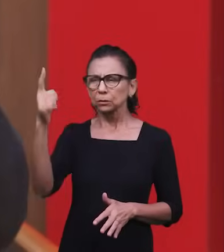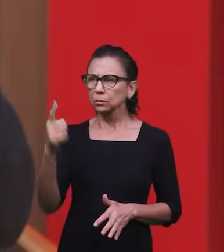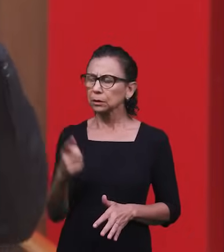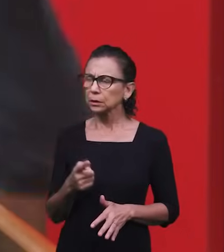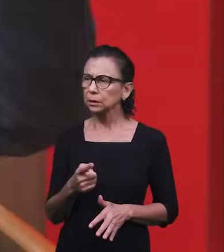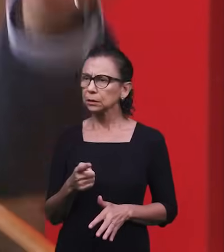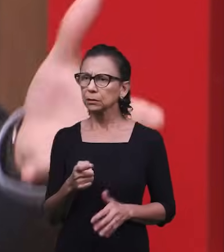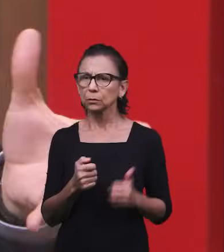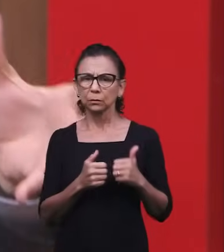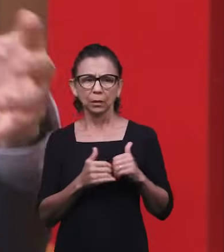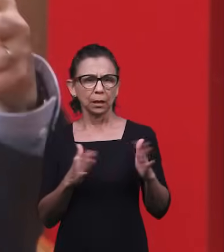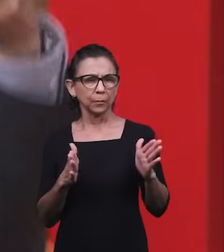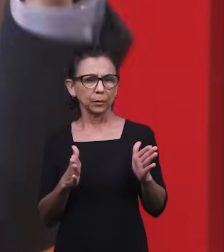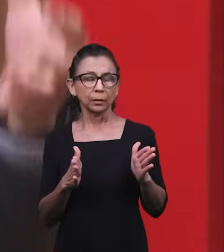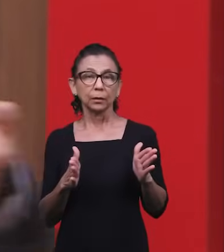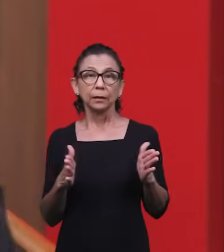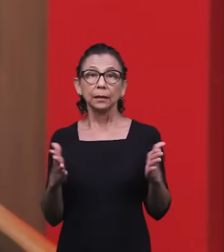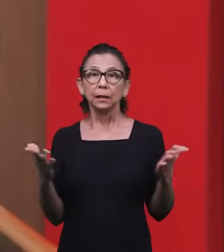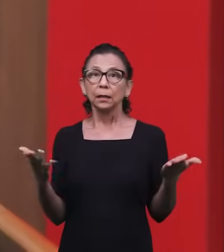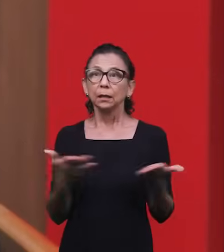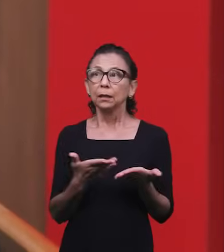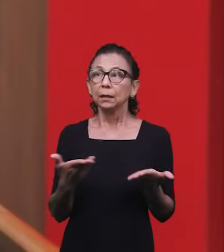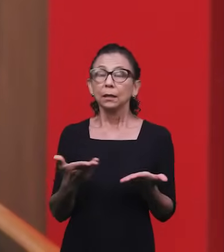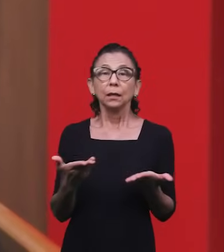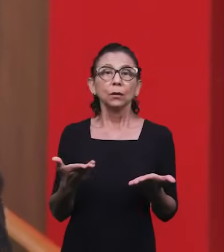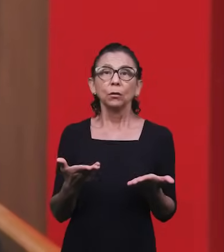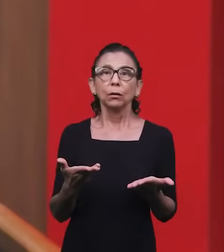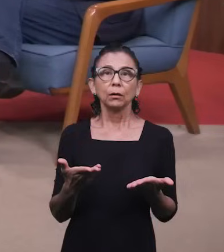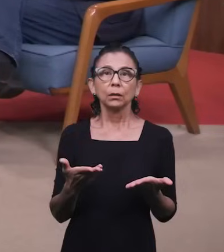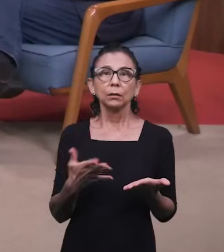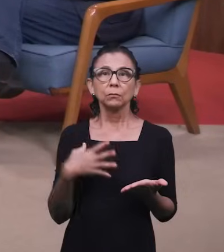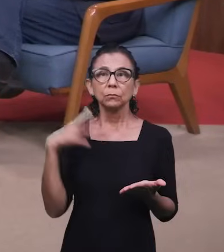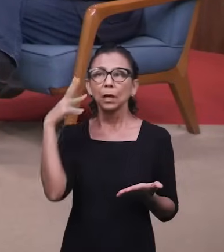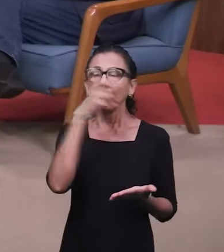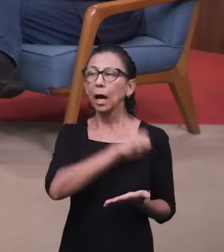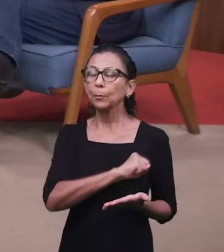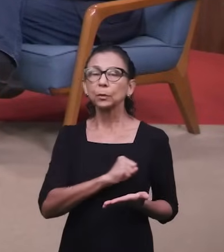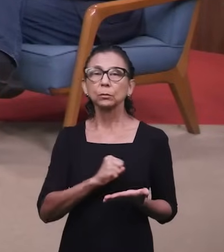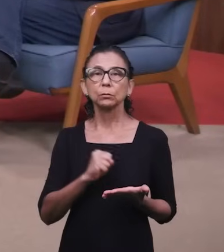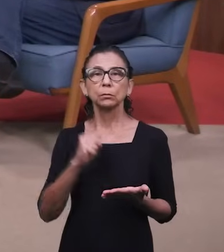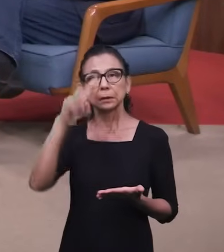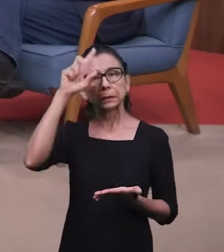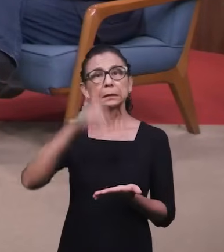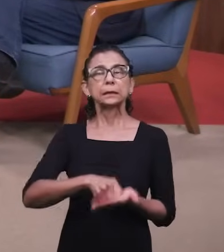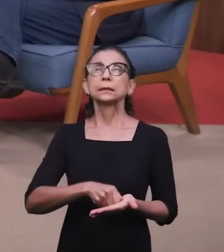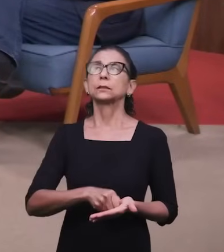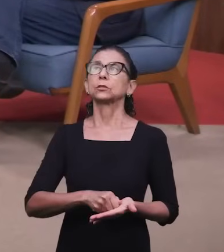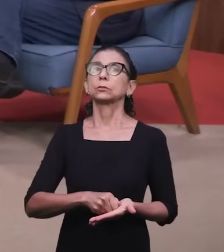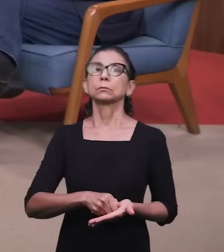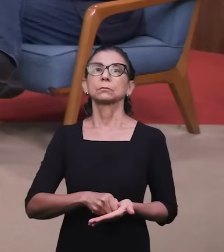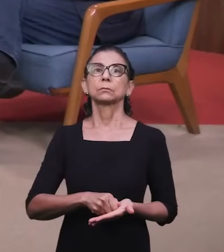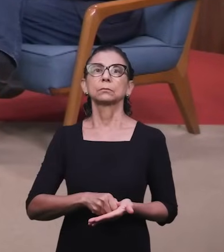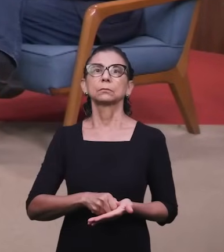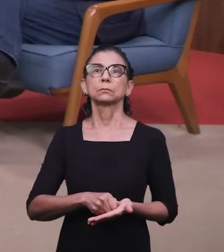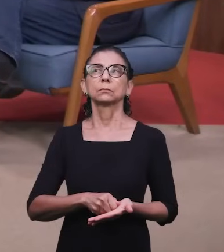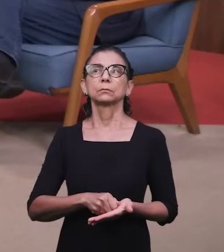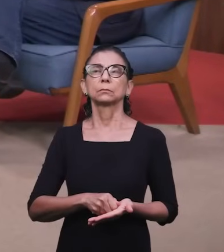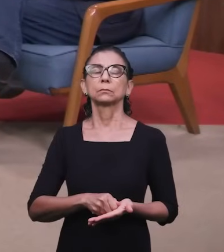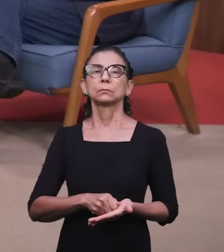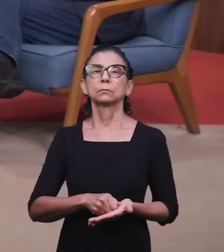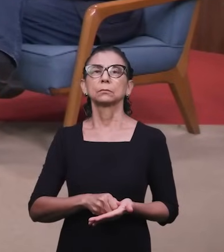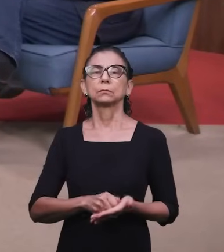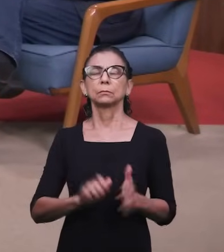para simplesmente se entregar, se lançar no Senhor, se interessar. Ela, não, peraí,